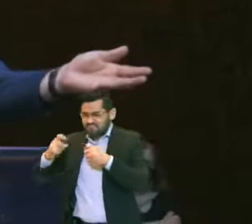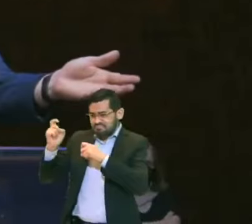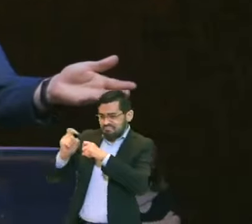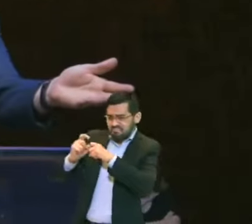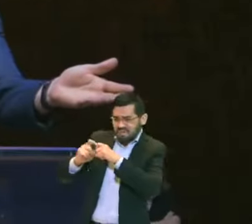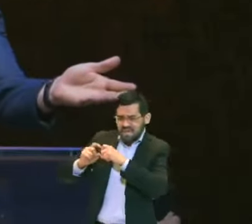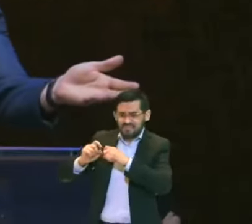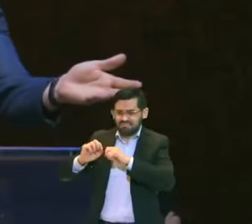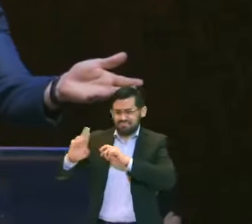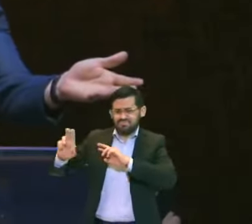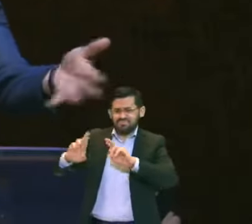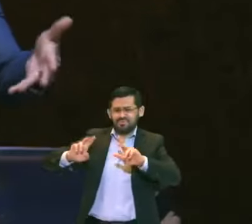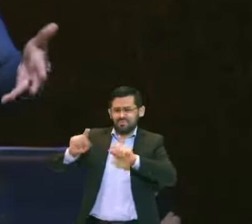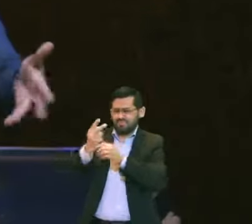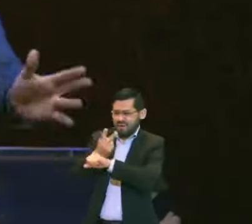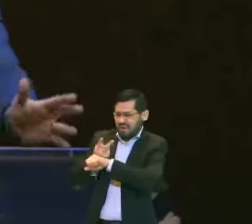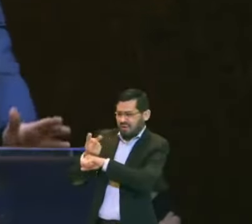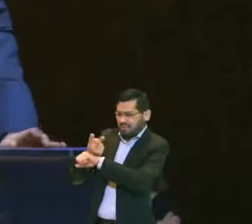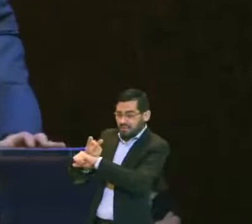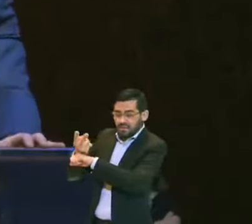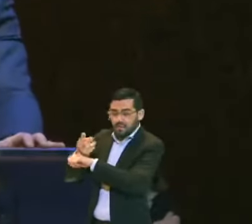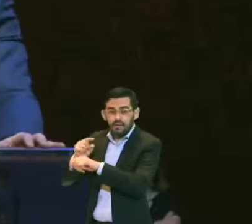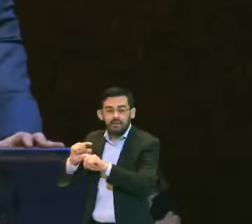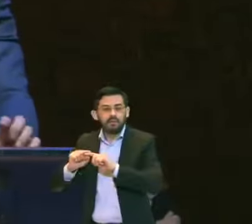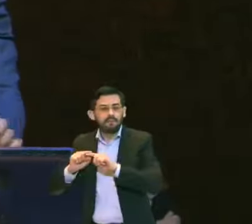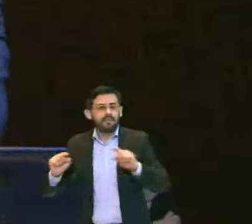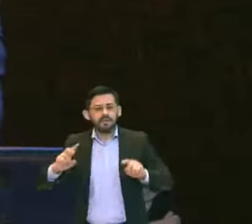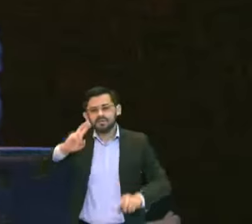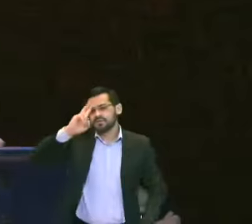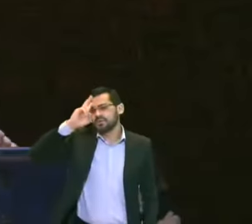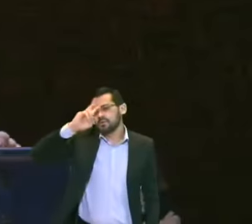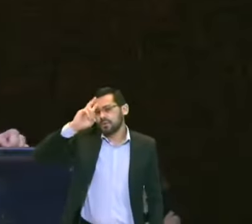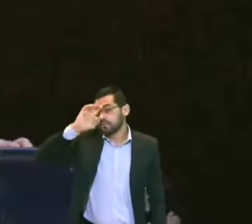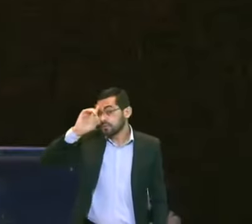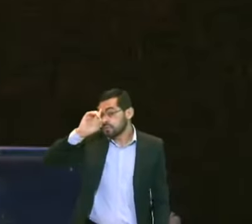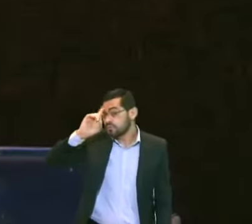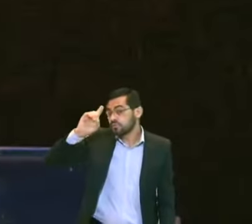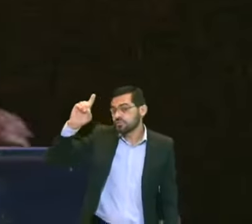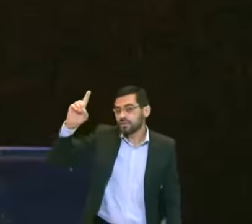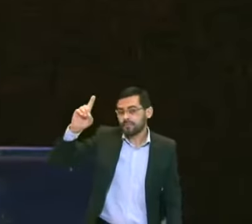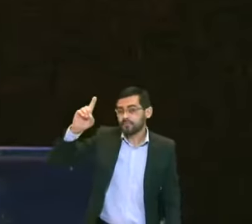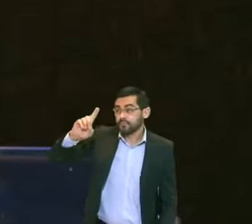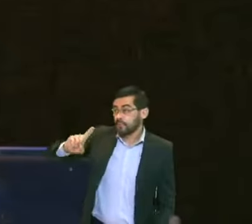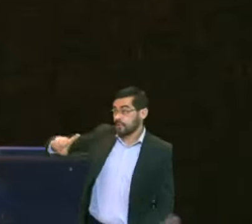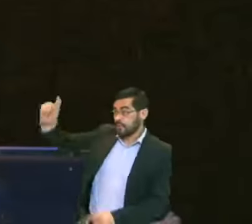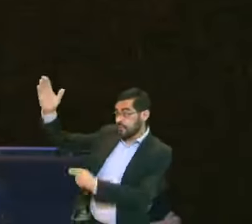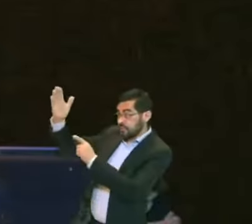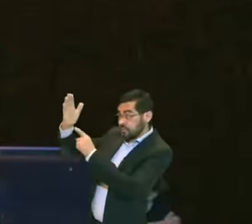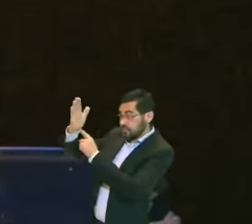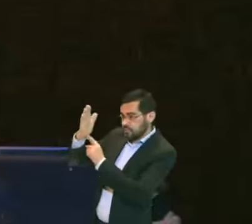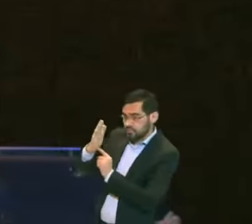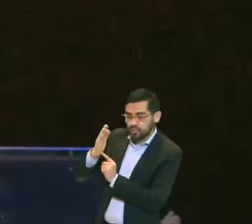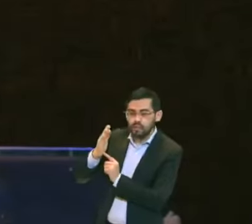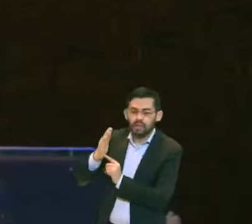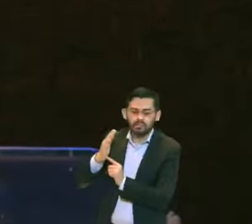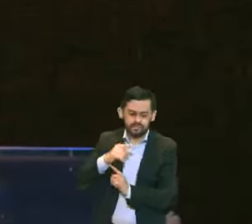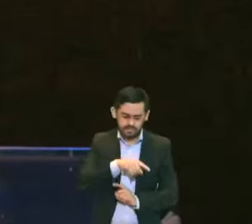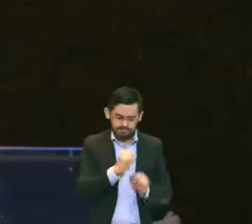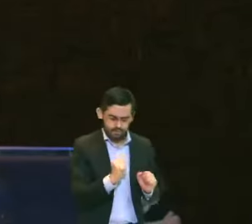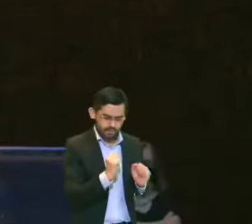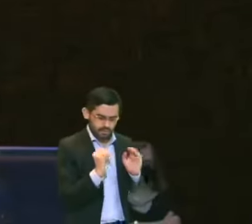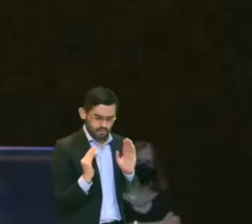médicos. Mas eu lembro que um dia, de uma forma inesperada, Deus me mostrou, você pode orar.